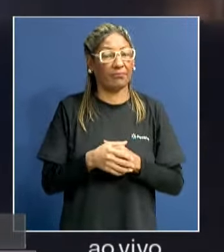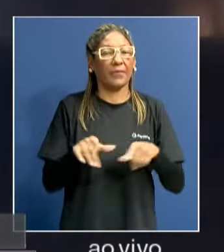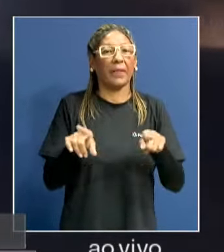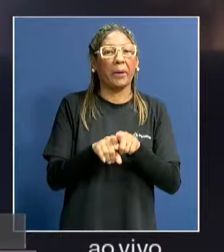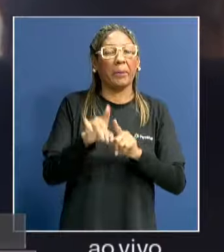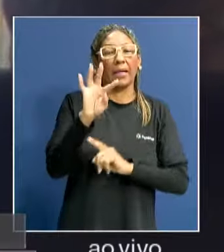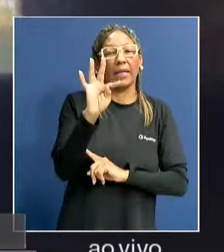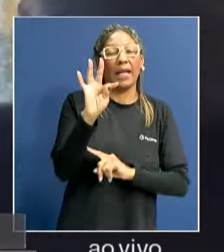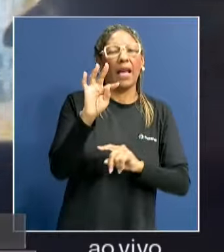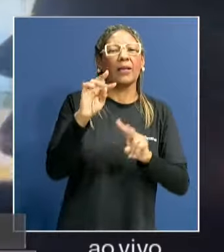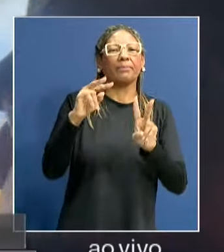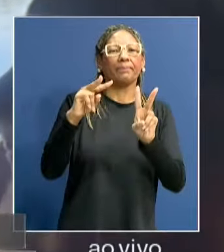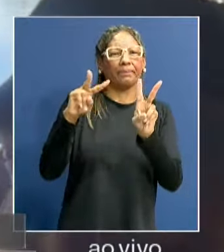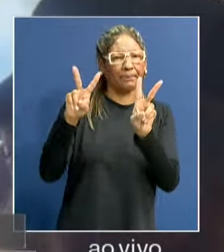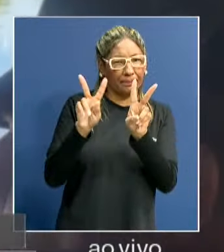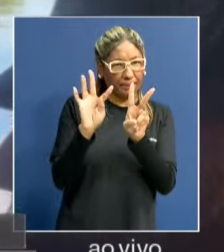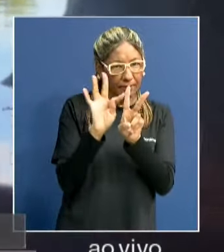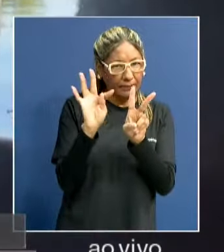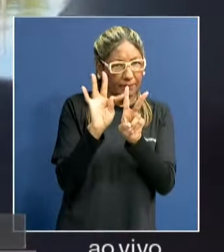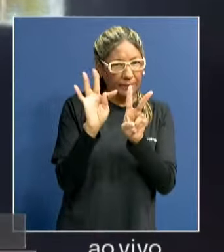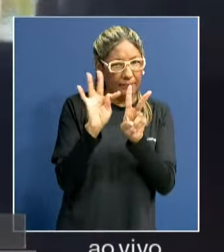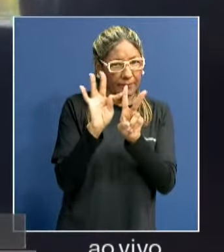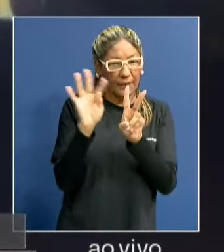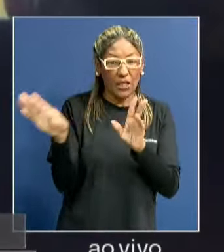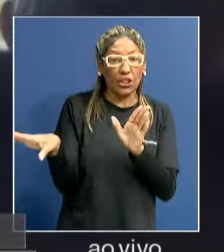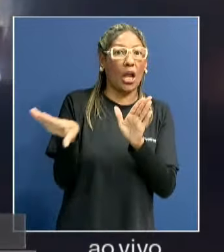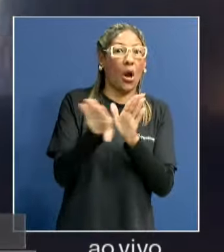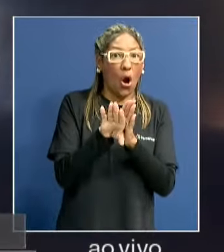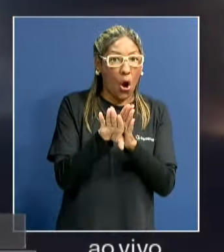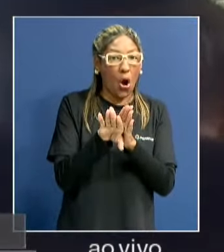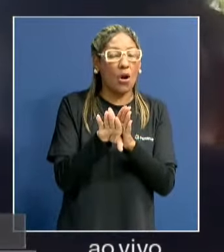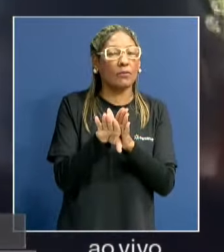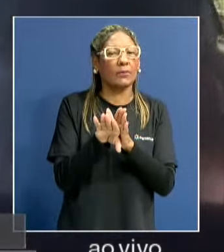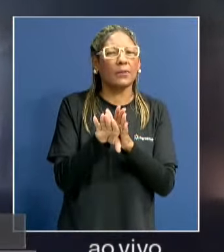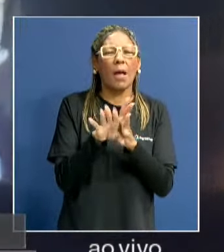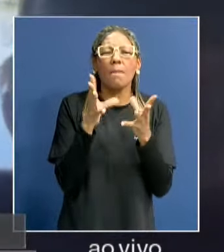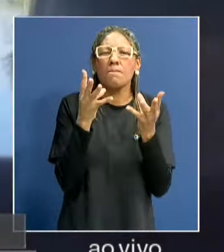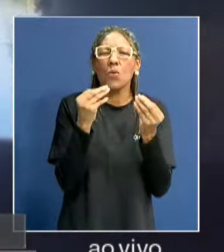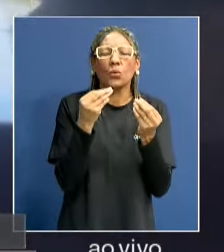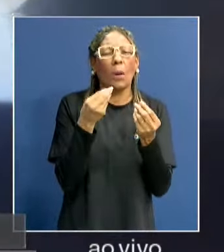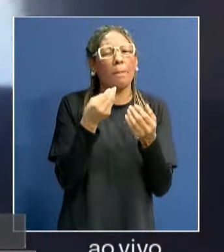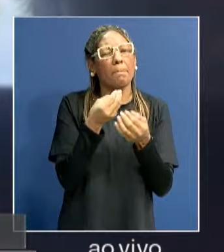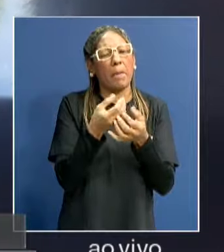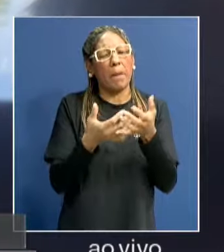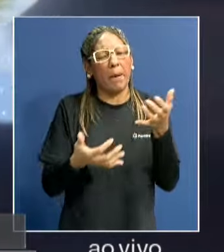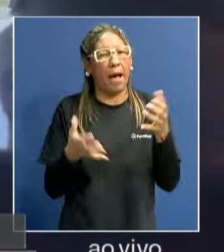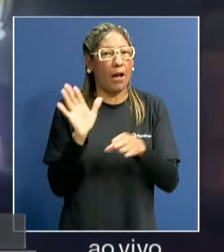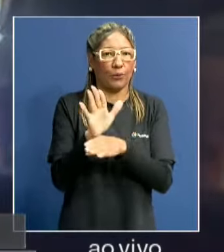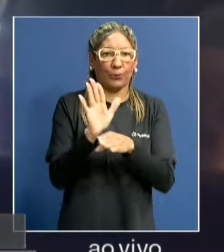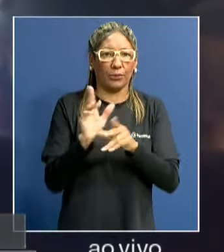Taquari, no Vale do Rio Pardo, na região sul do estado. Isso tudo está fazendo a